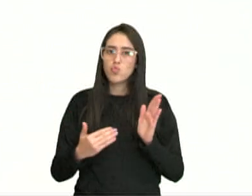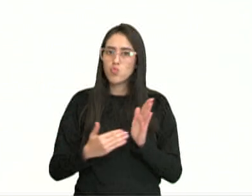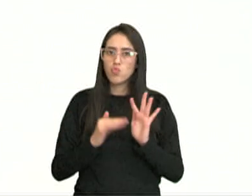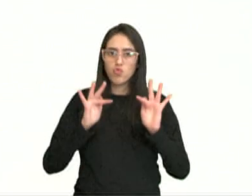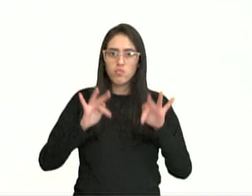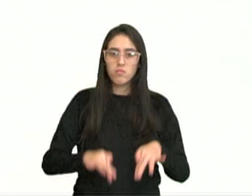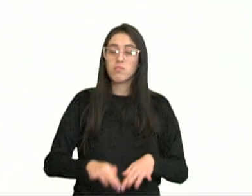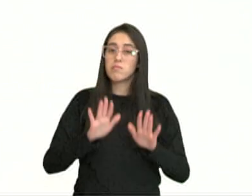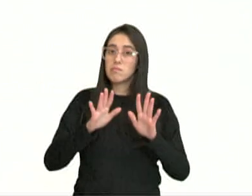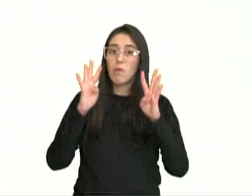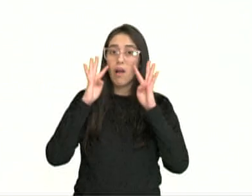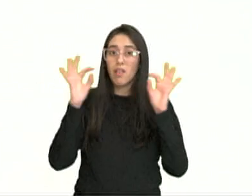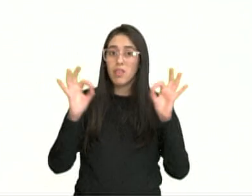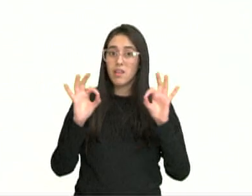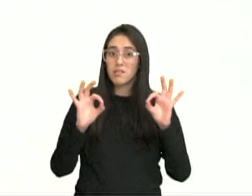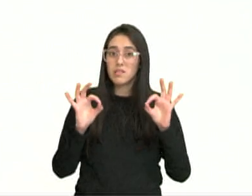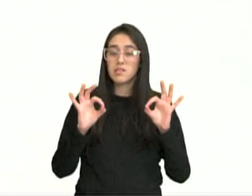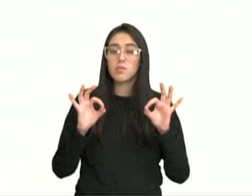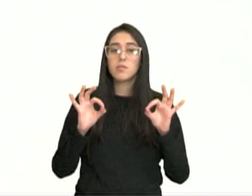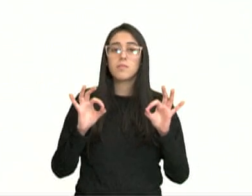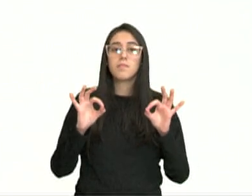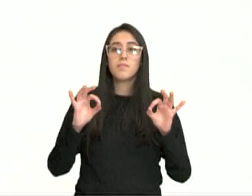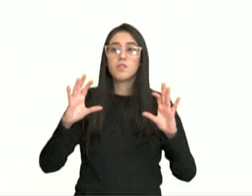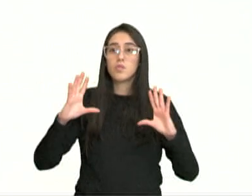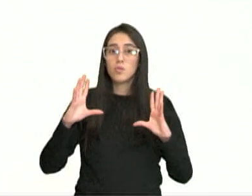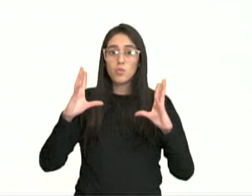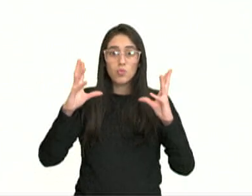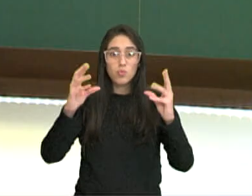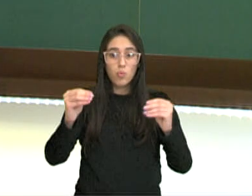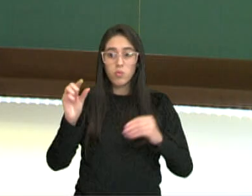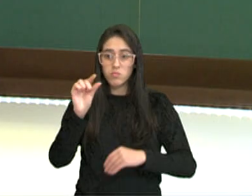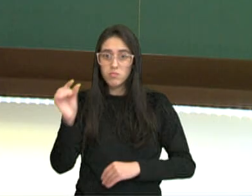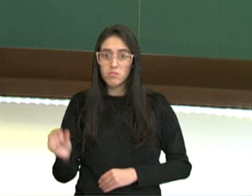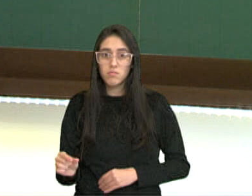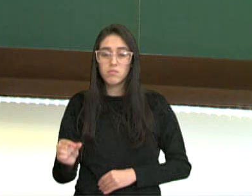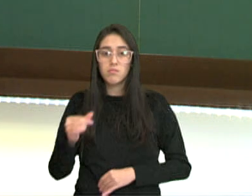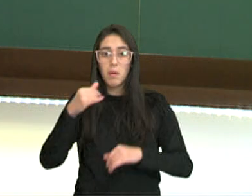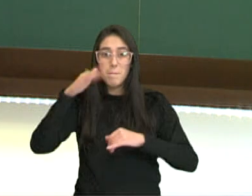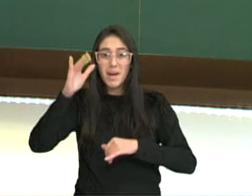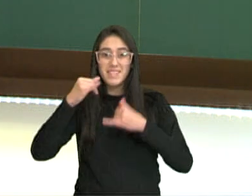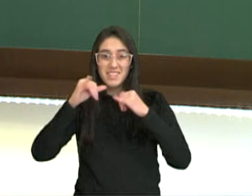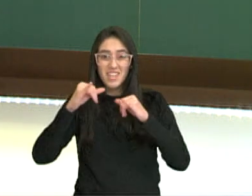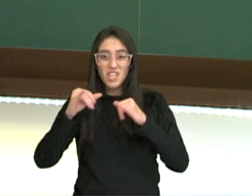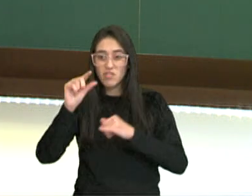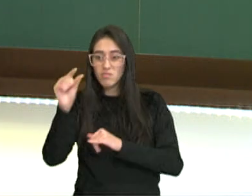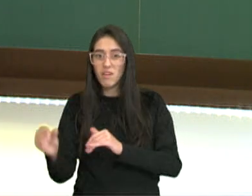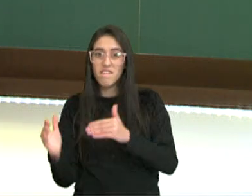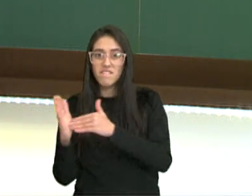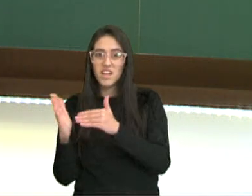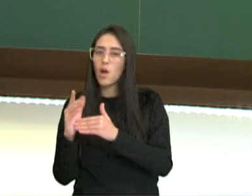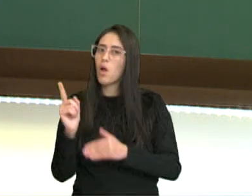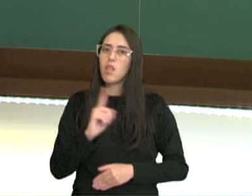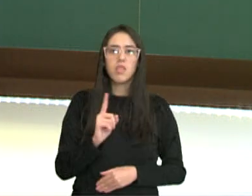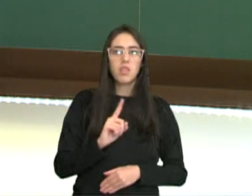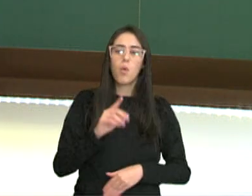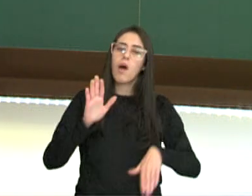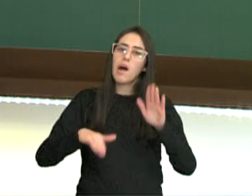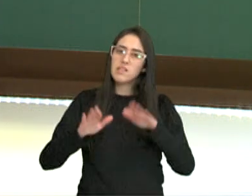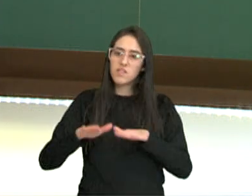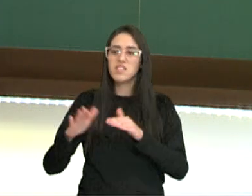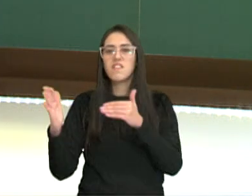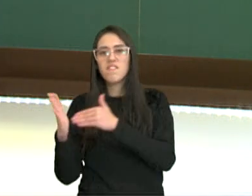E atenção, nem sempre o subnível mais energético está na camada de valência. Às vezes é a mesma coisa e às vezes